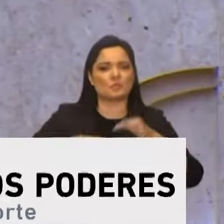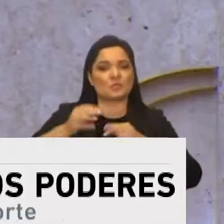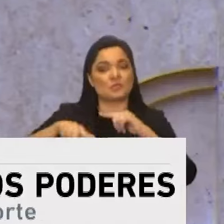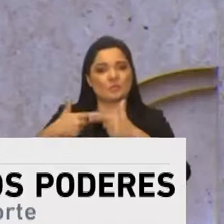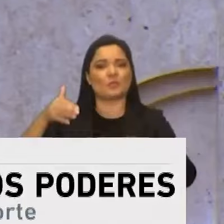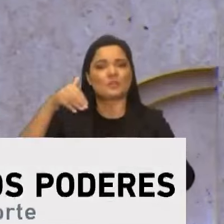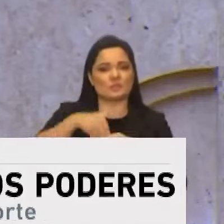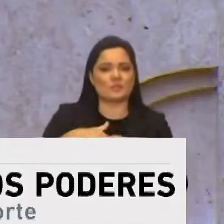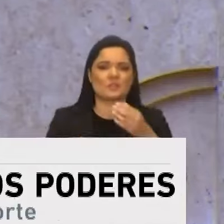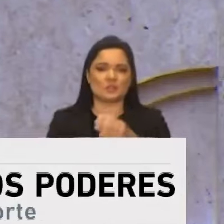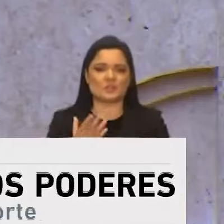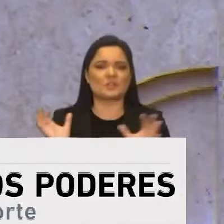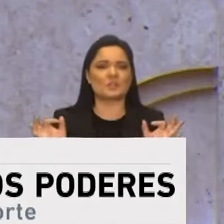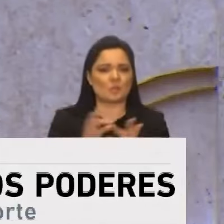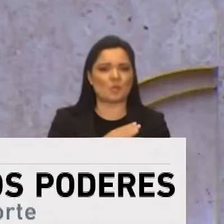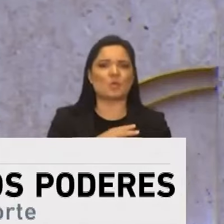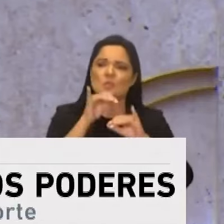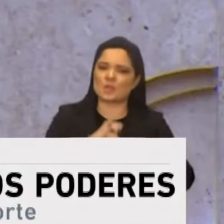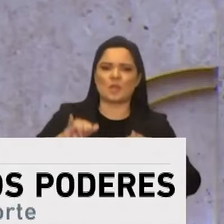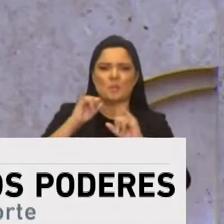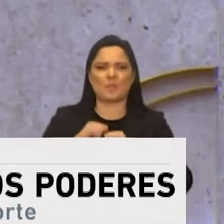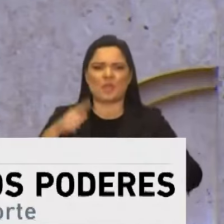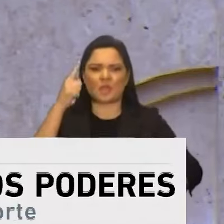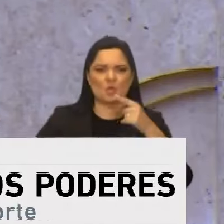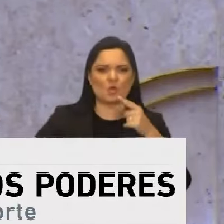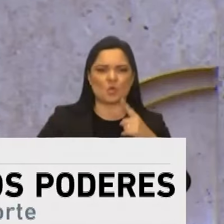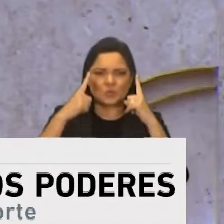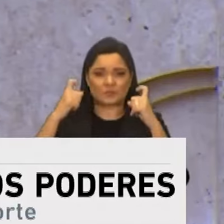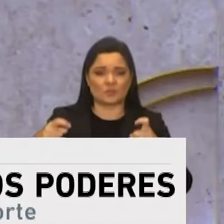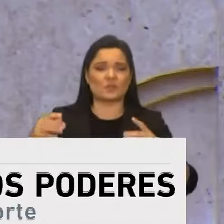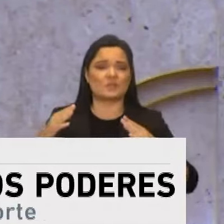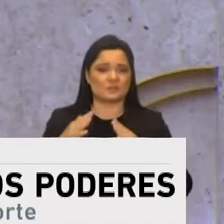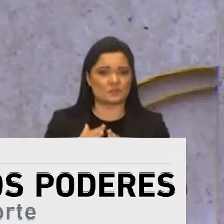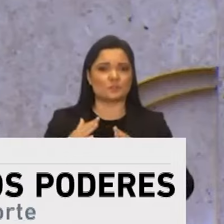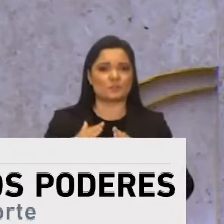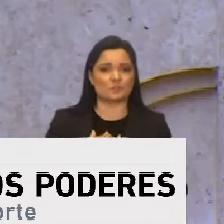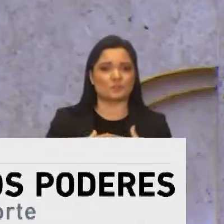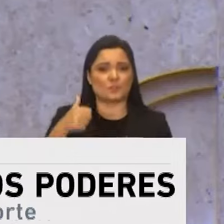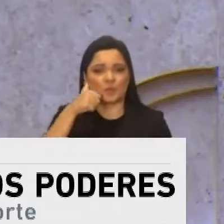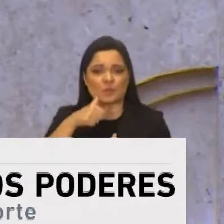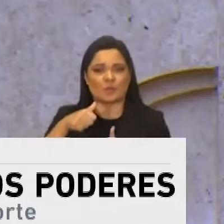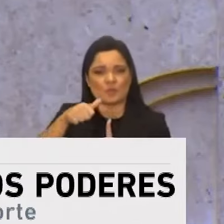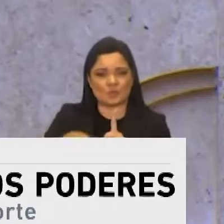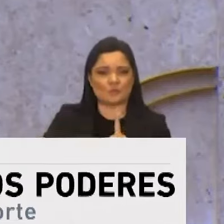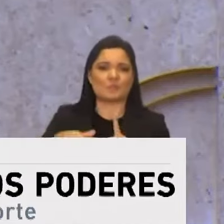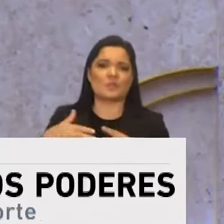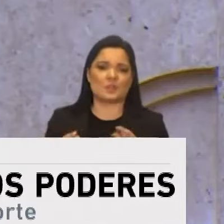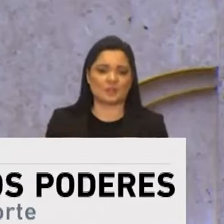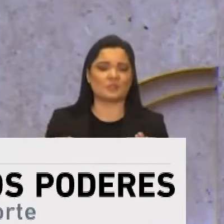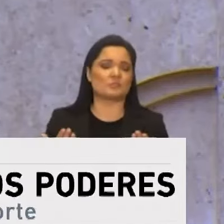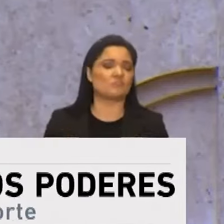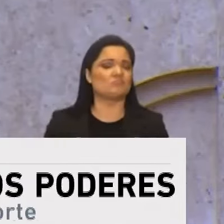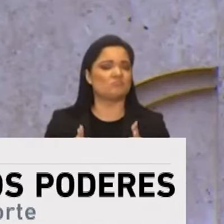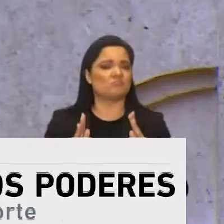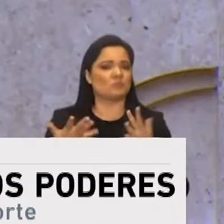vamos lançar Já tá pronto uma grande campanha contra a violência doméstica violência contra as mulheres acho que podemos Celebrar